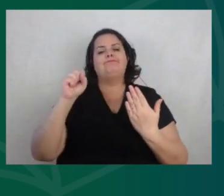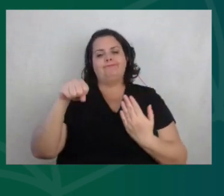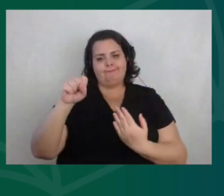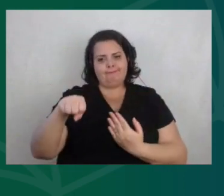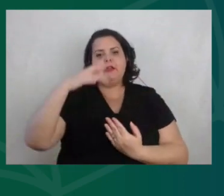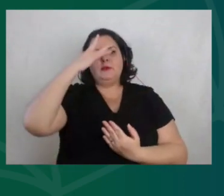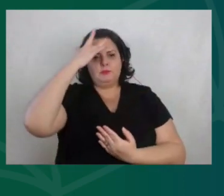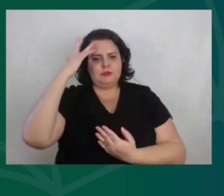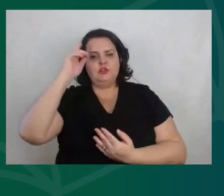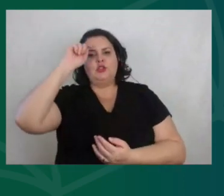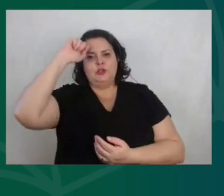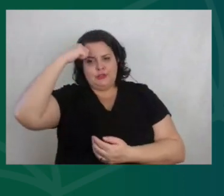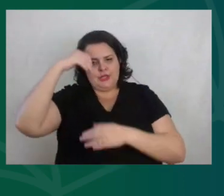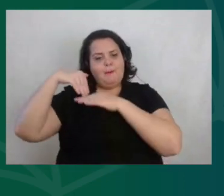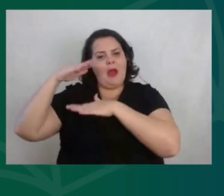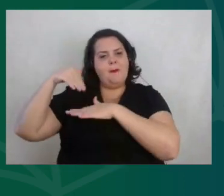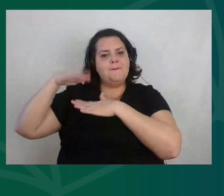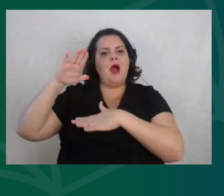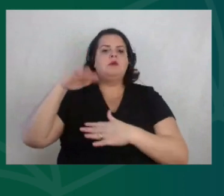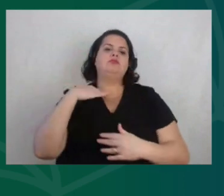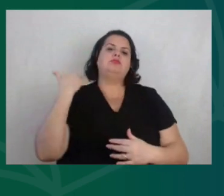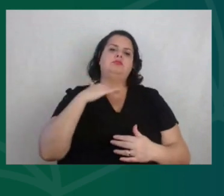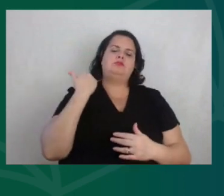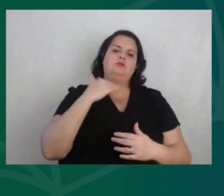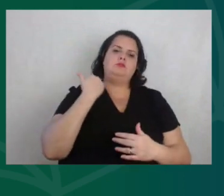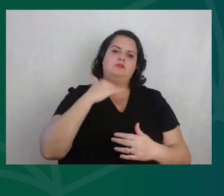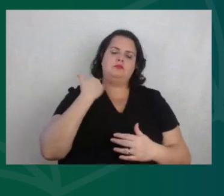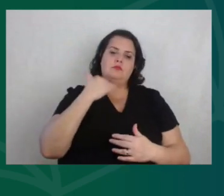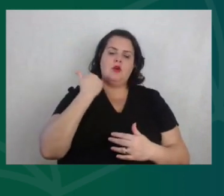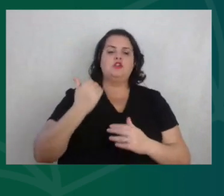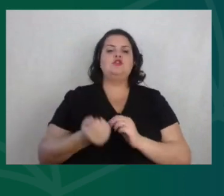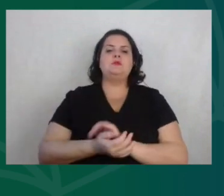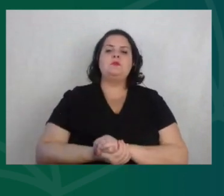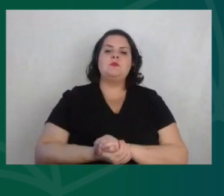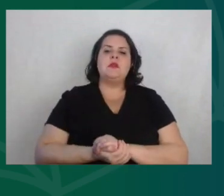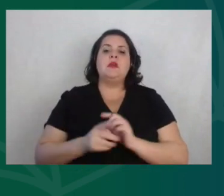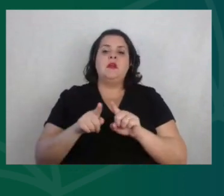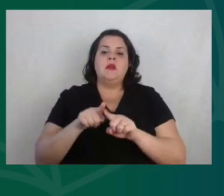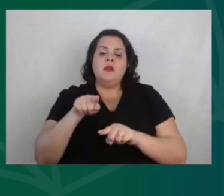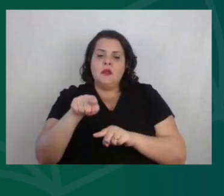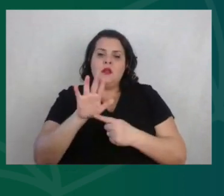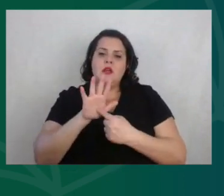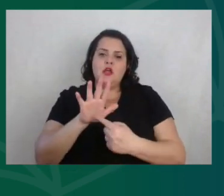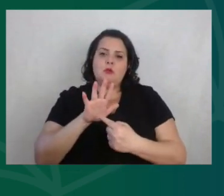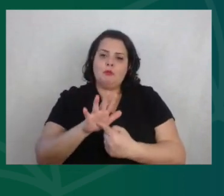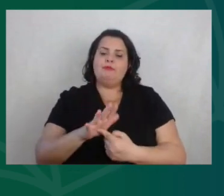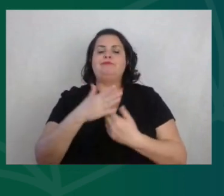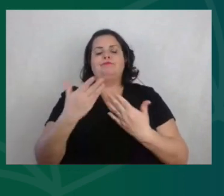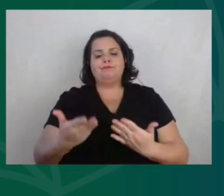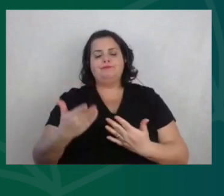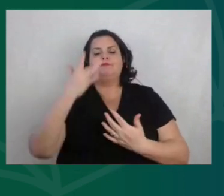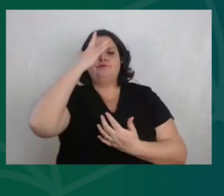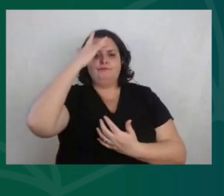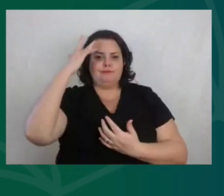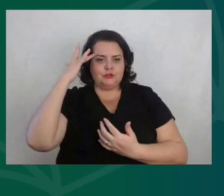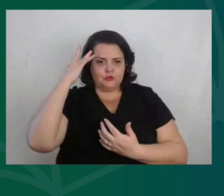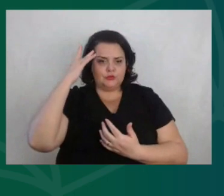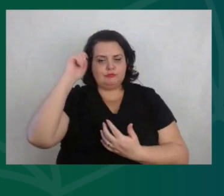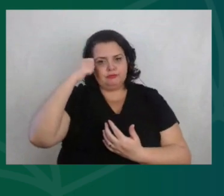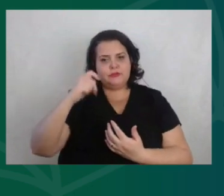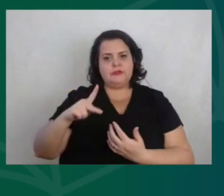foi avaliado renda e densidade domiciliar nesse estudo, mostrando que pretos e pardos têm uma maior chance